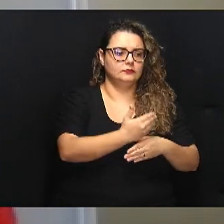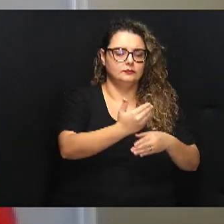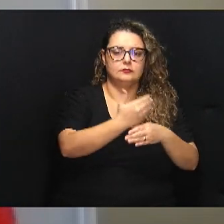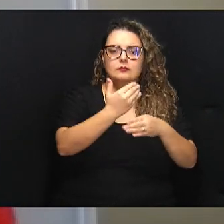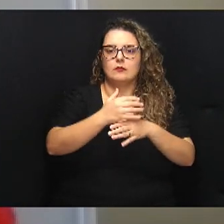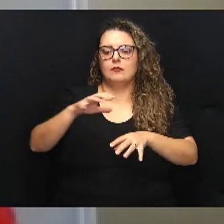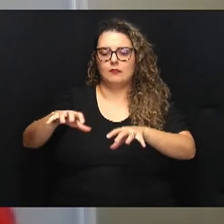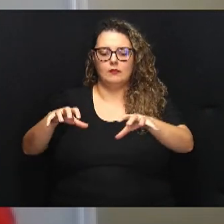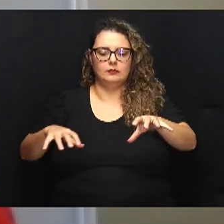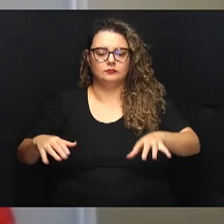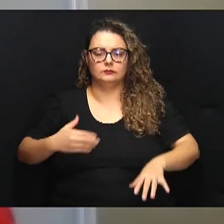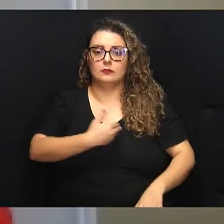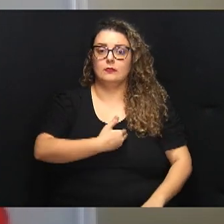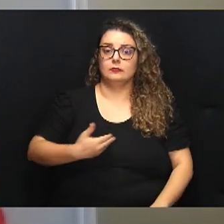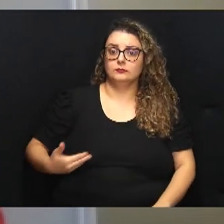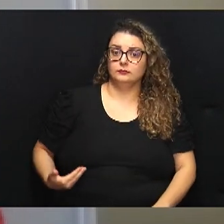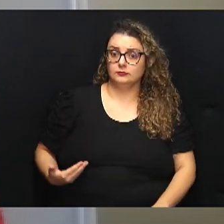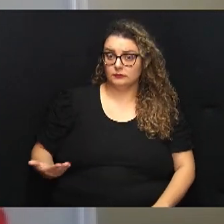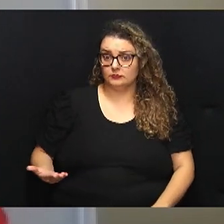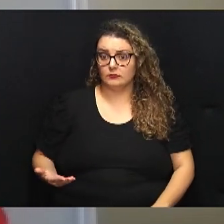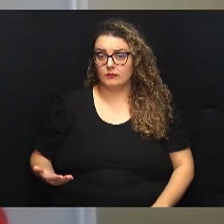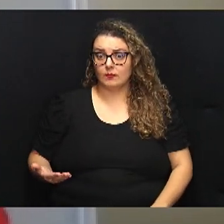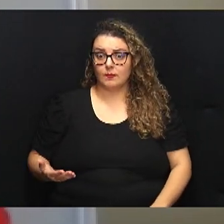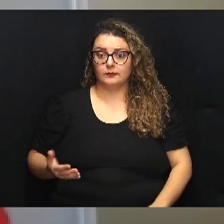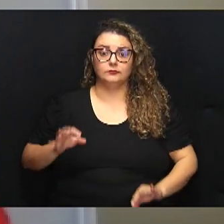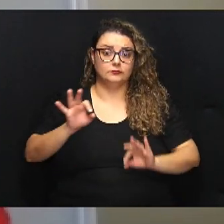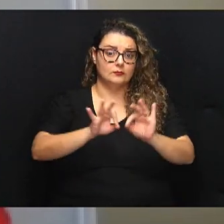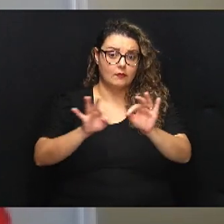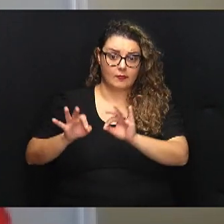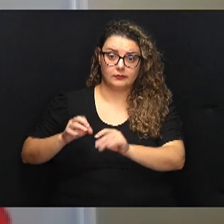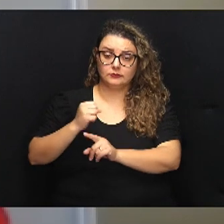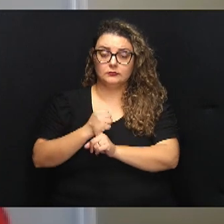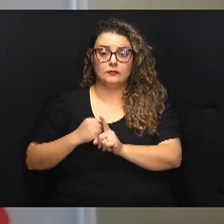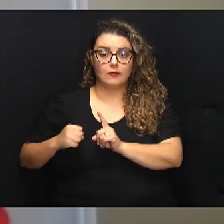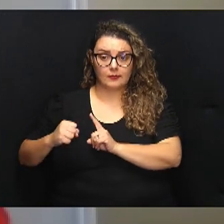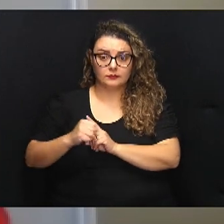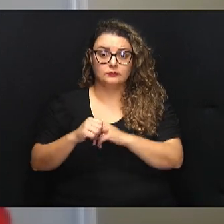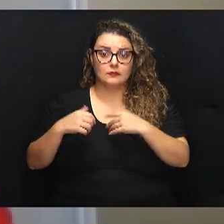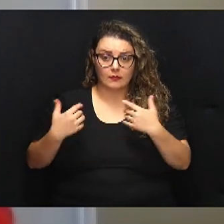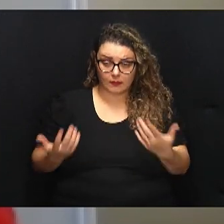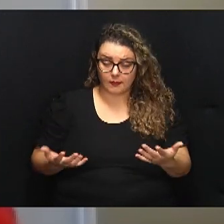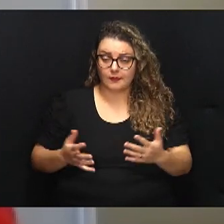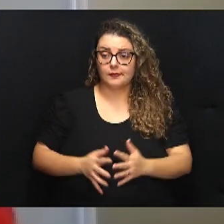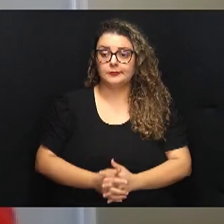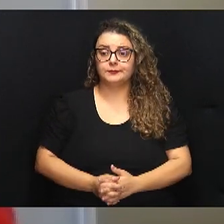órgãos públicos, organizações sociais, enfim.